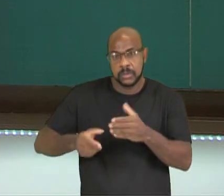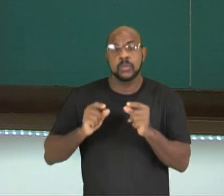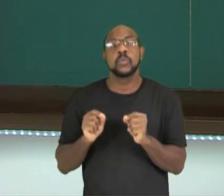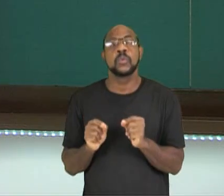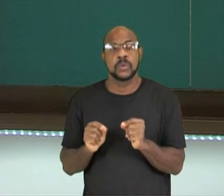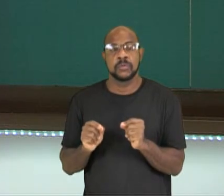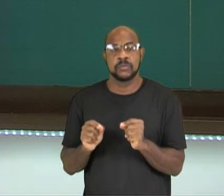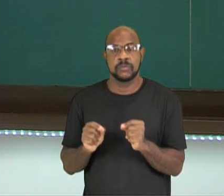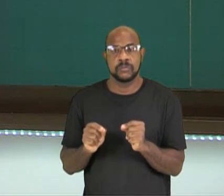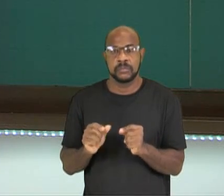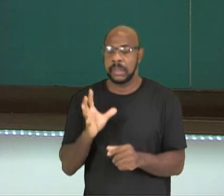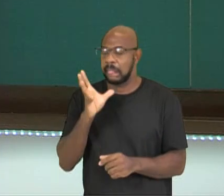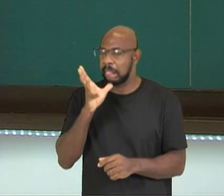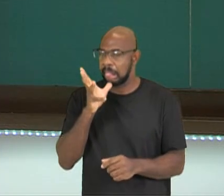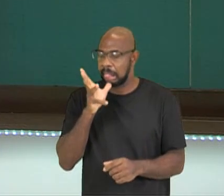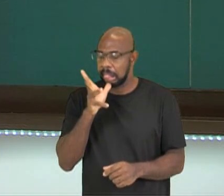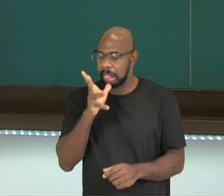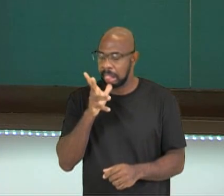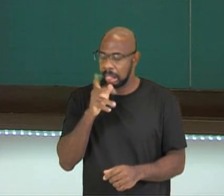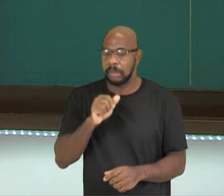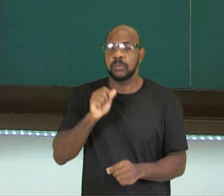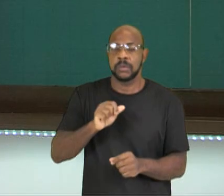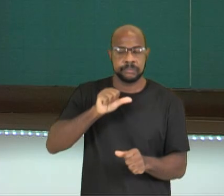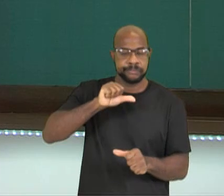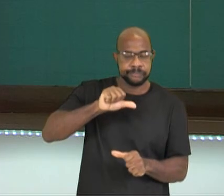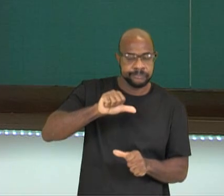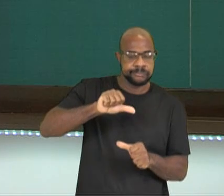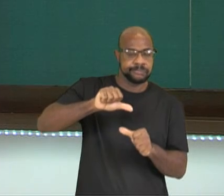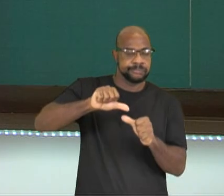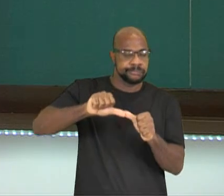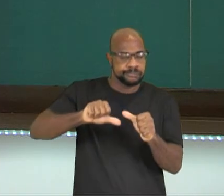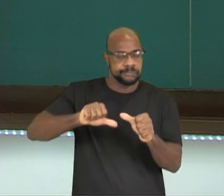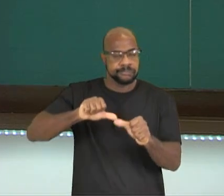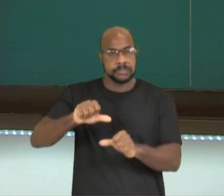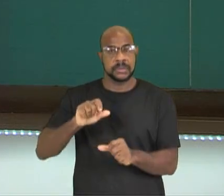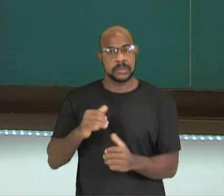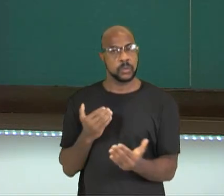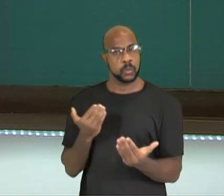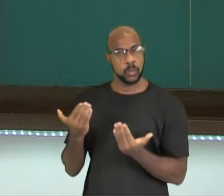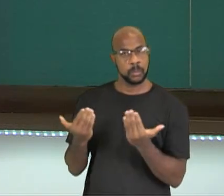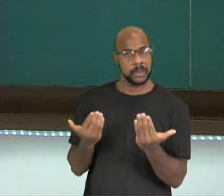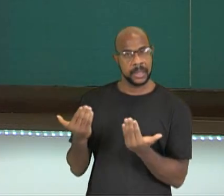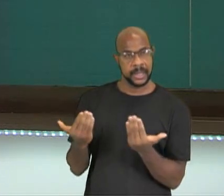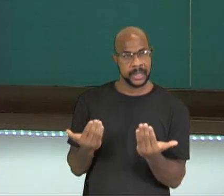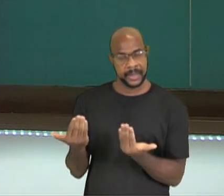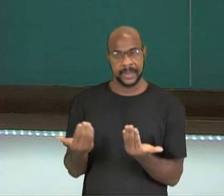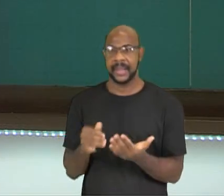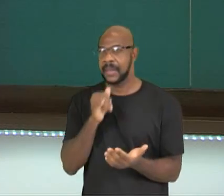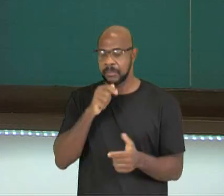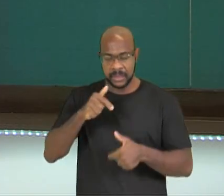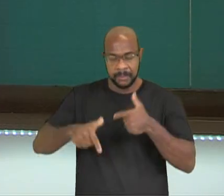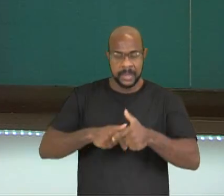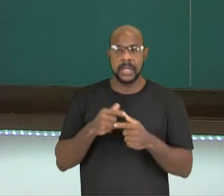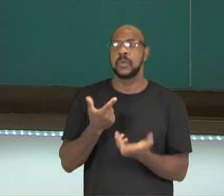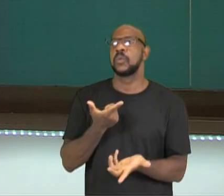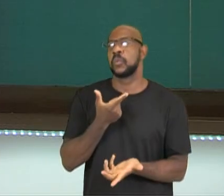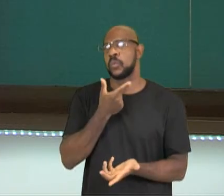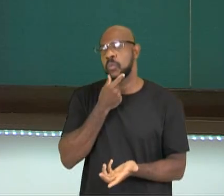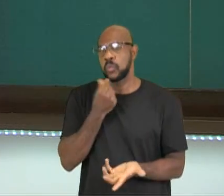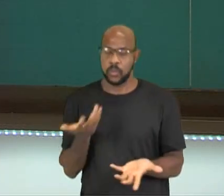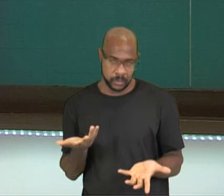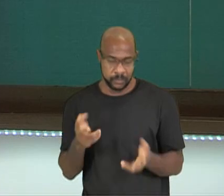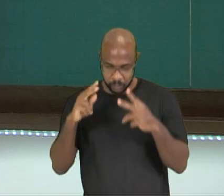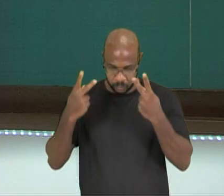relativamente lentos de transformação. Se eu comparar com as atividades humanas, por exemplo, que são rápidas,